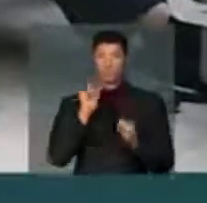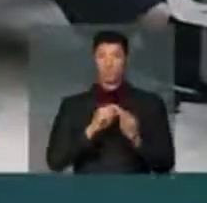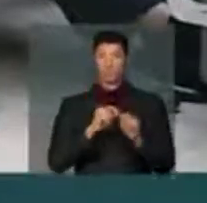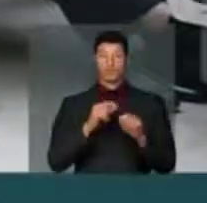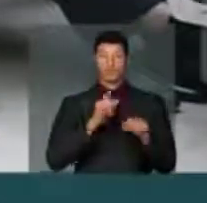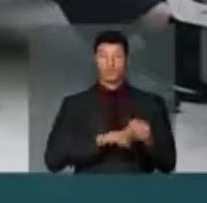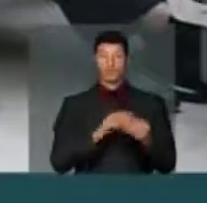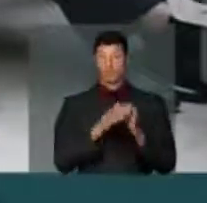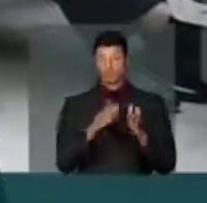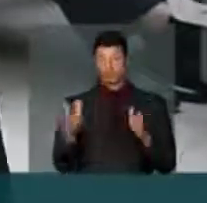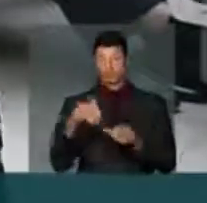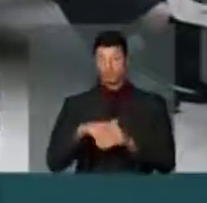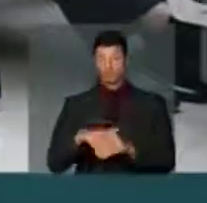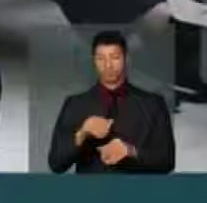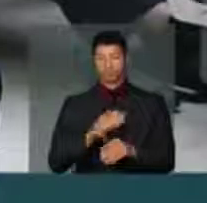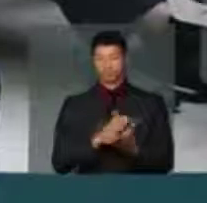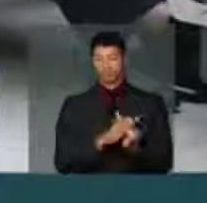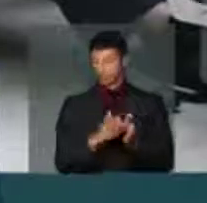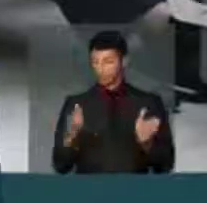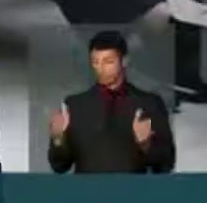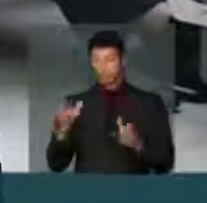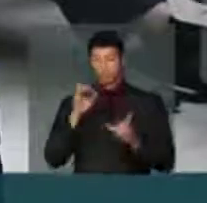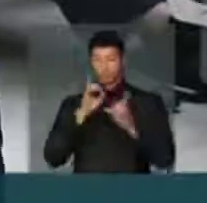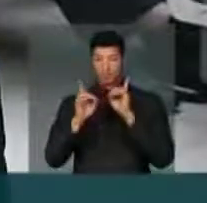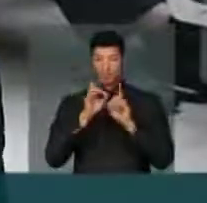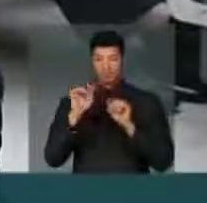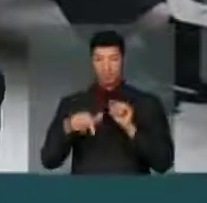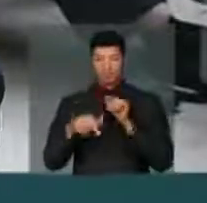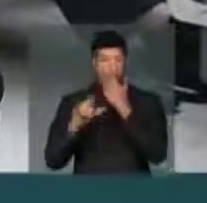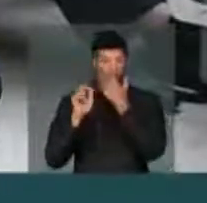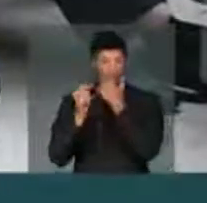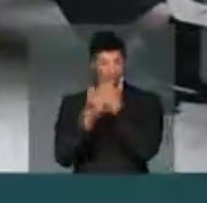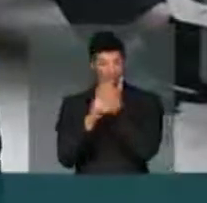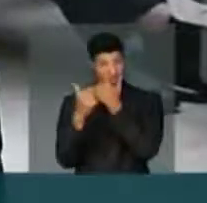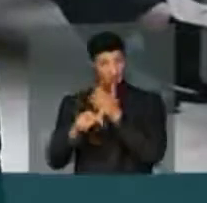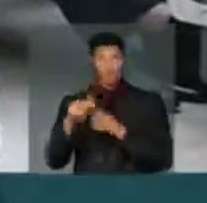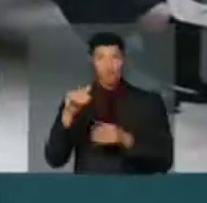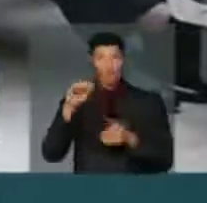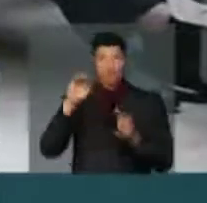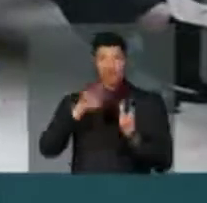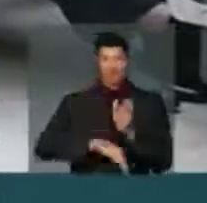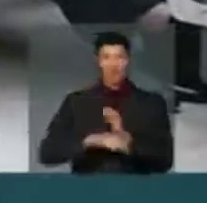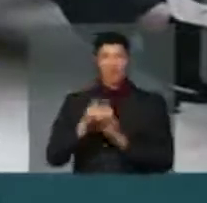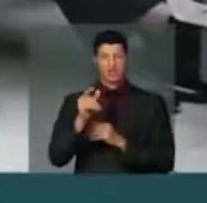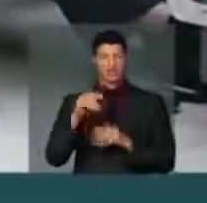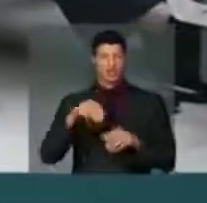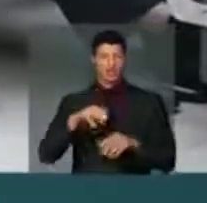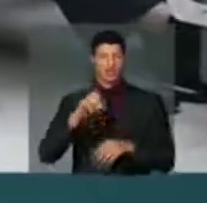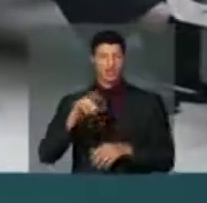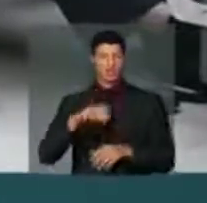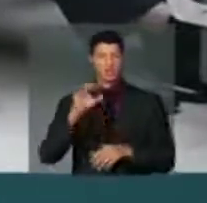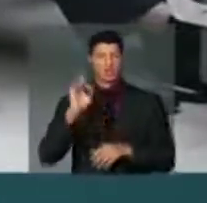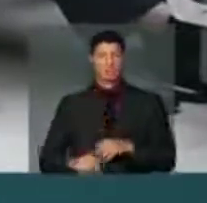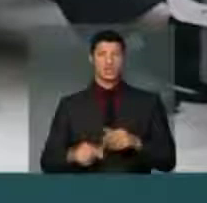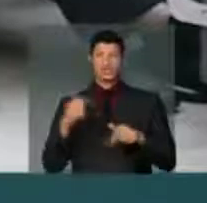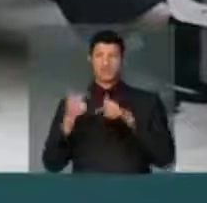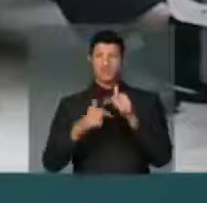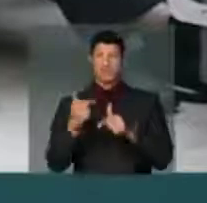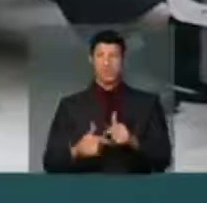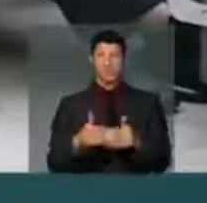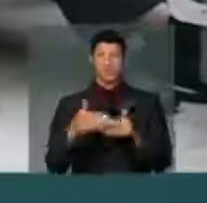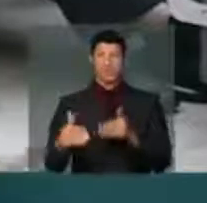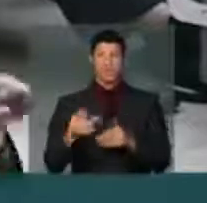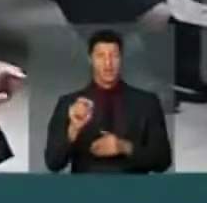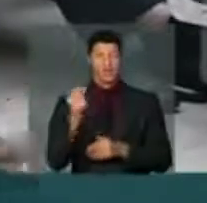no período eleitoral. No período eleitoral a discussão era de que não haveria tarifaço, de que não se mexeriam nos direitos dos